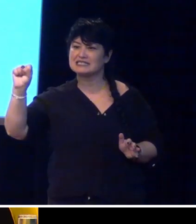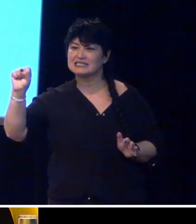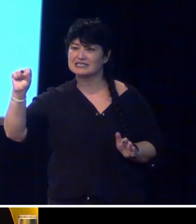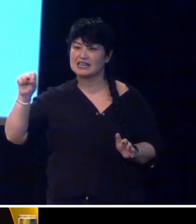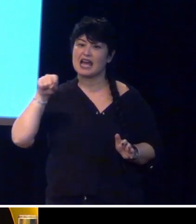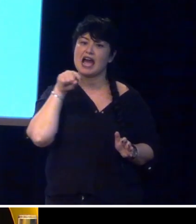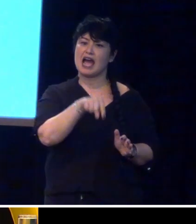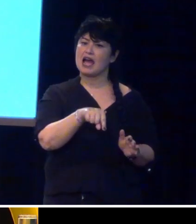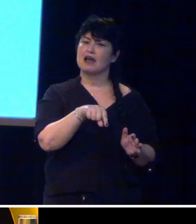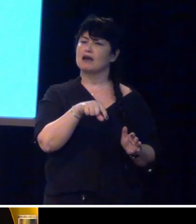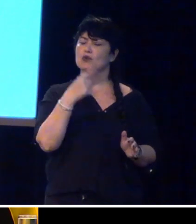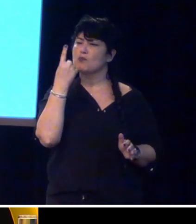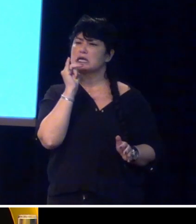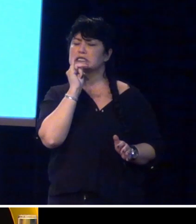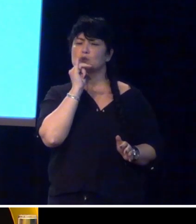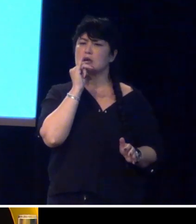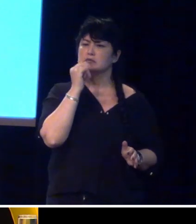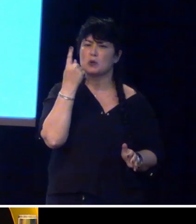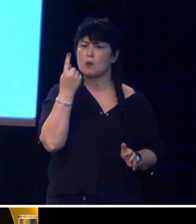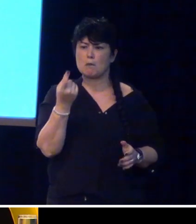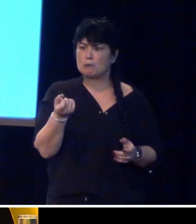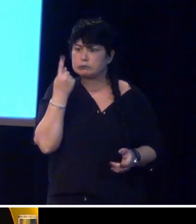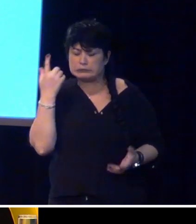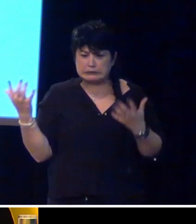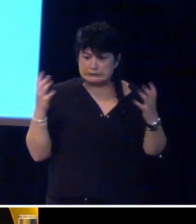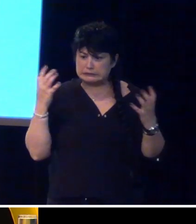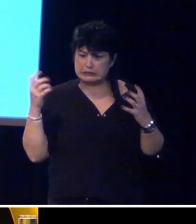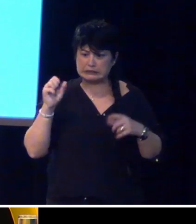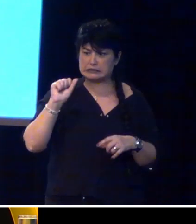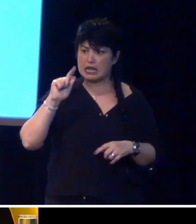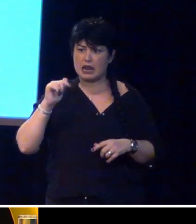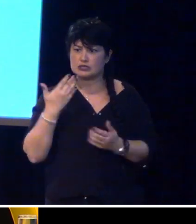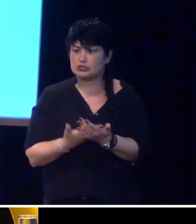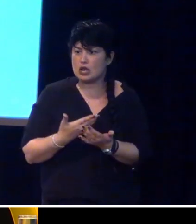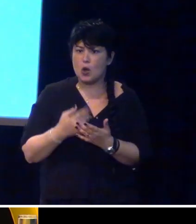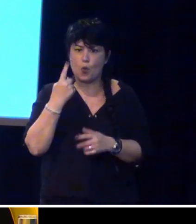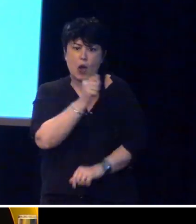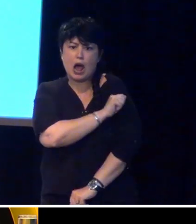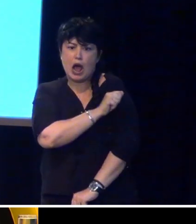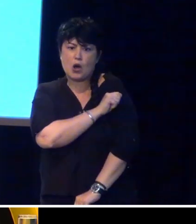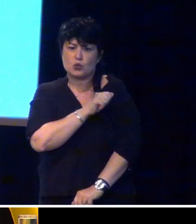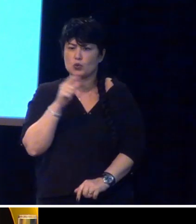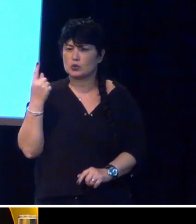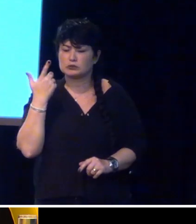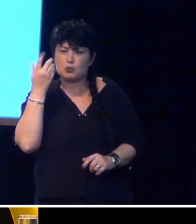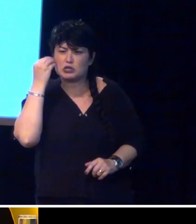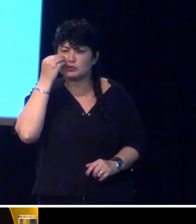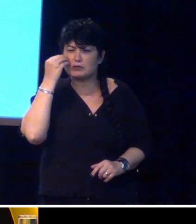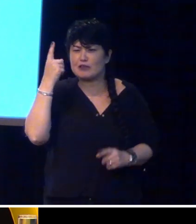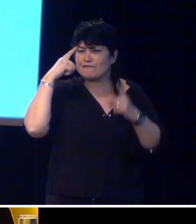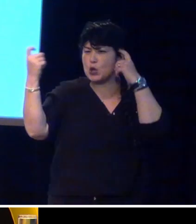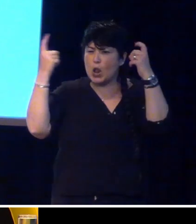uma situação uma situação difícil na sala de aula, por conta de um aluno que tinha vivido uma experiência